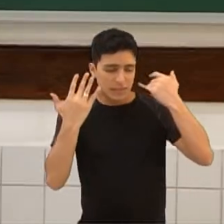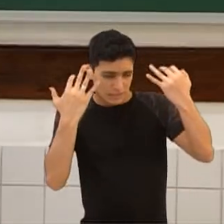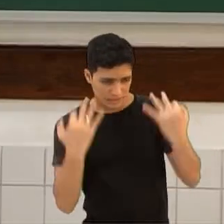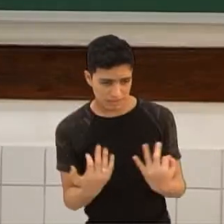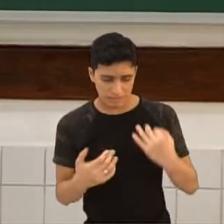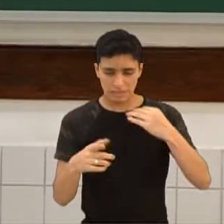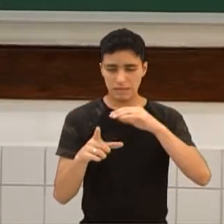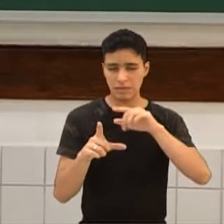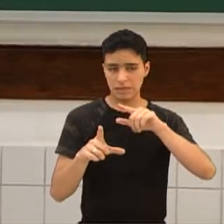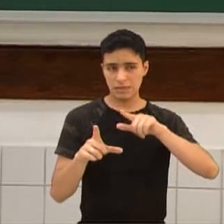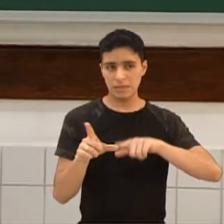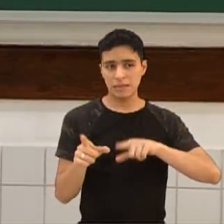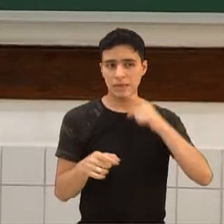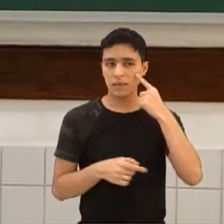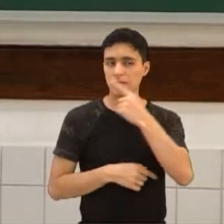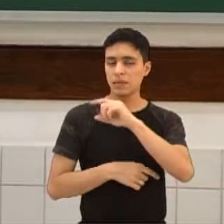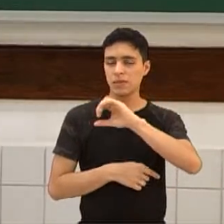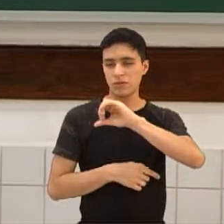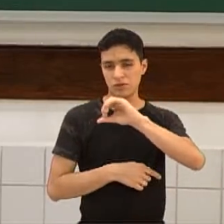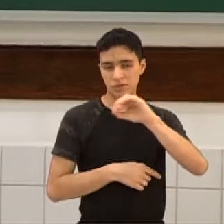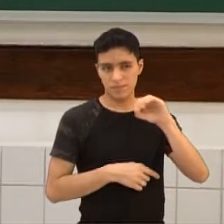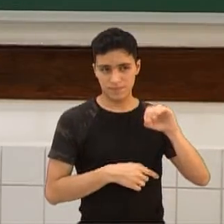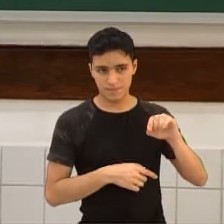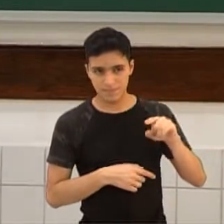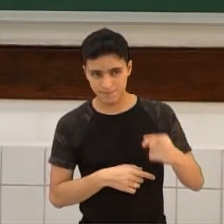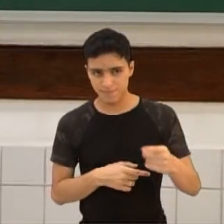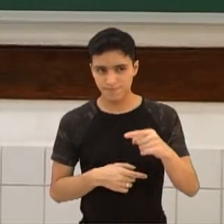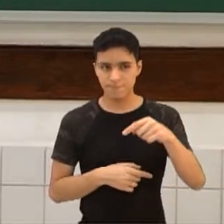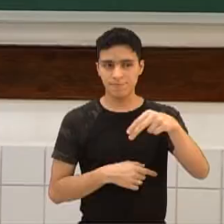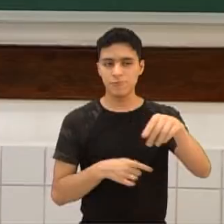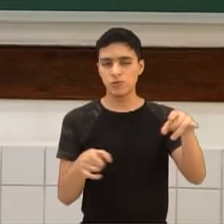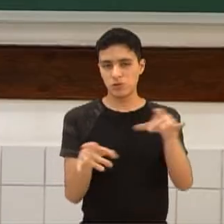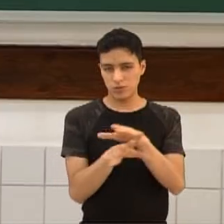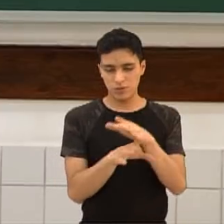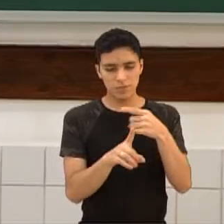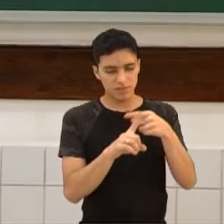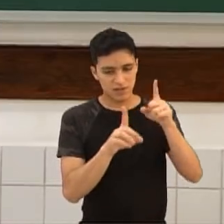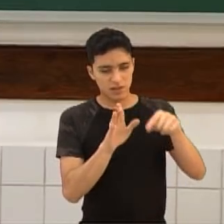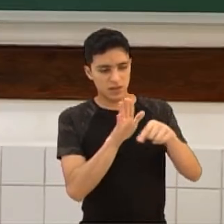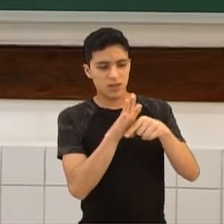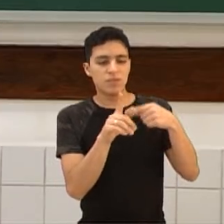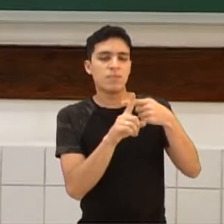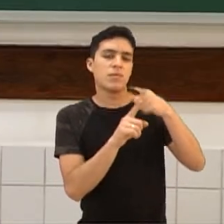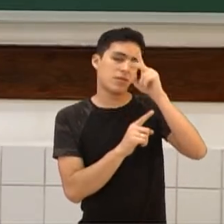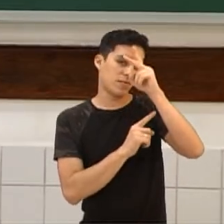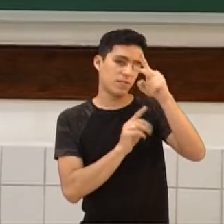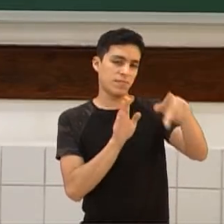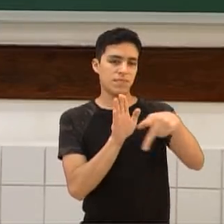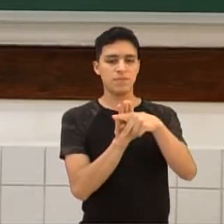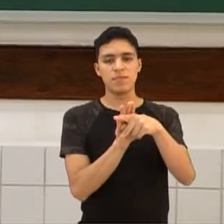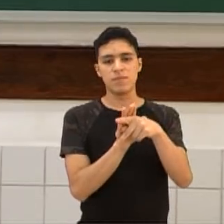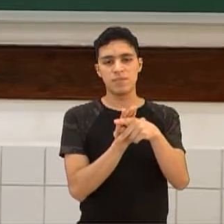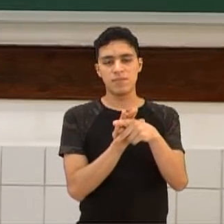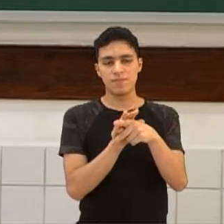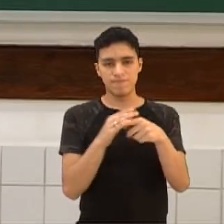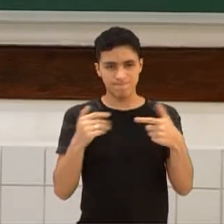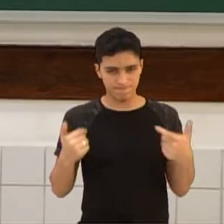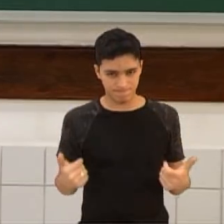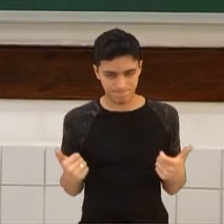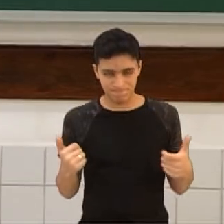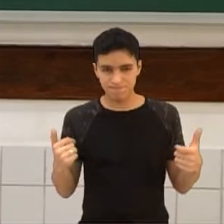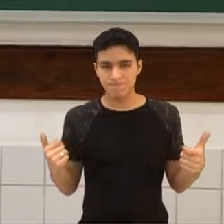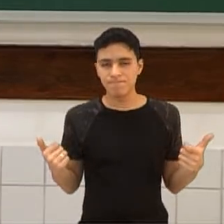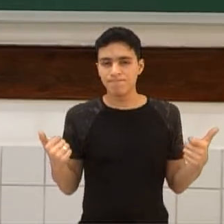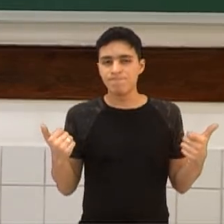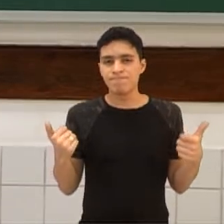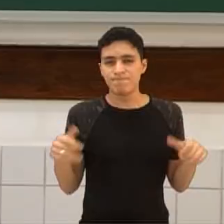eu coloquei 9.000 aqui em módulo, certo? Mas ele acaba sendo negativo, porque é uma força de dissipação envolvida aqui. Beleza,